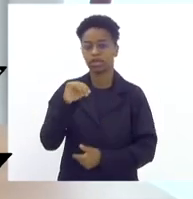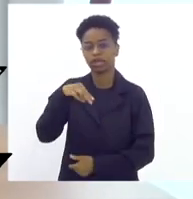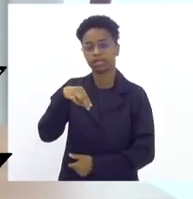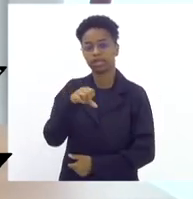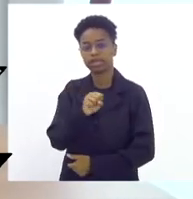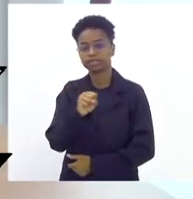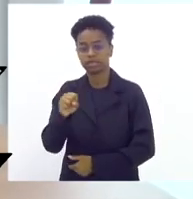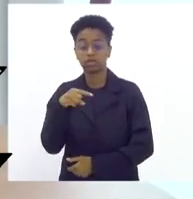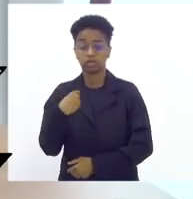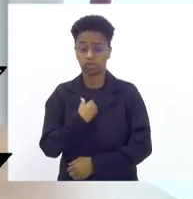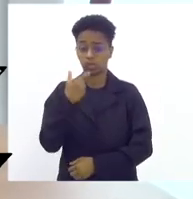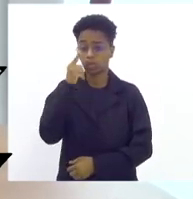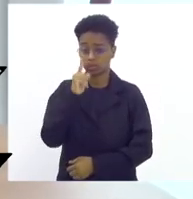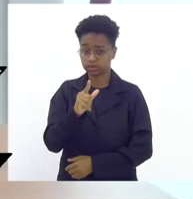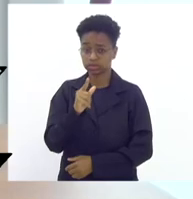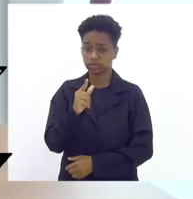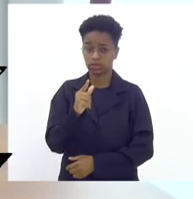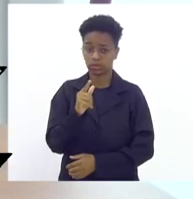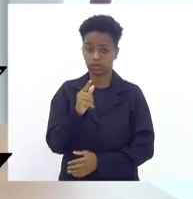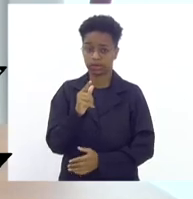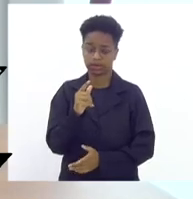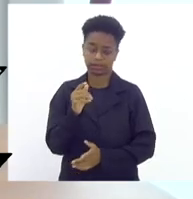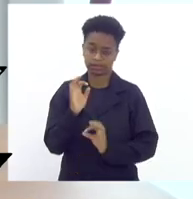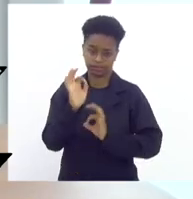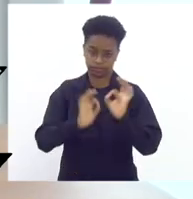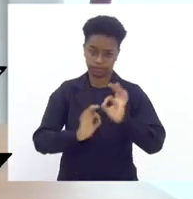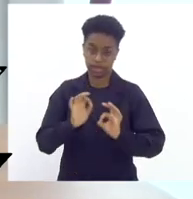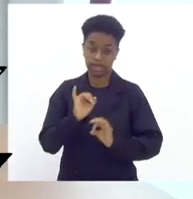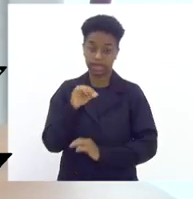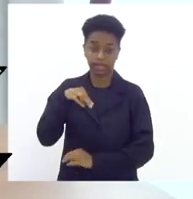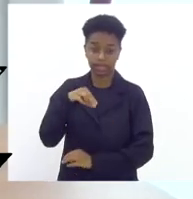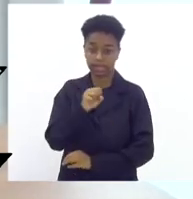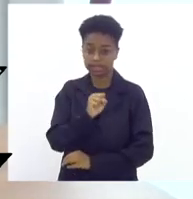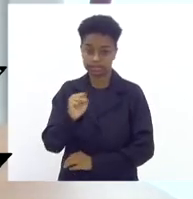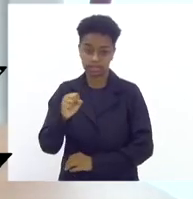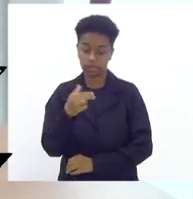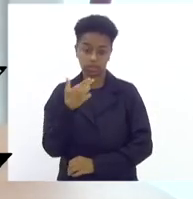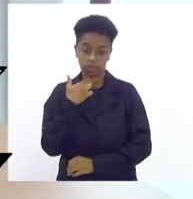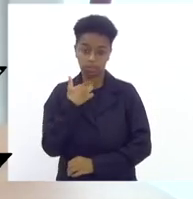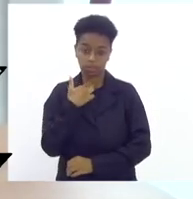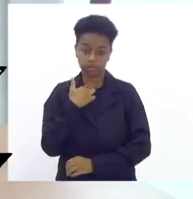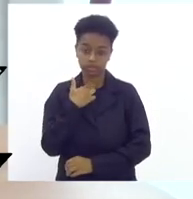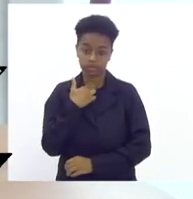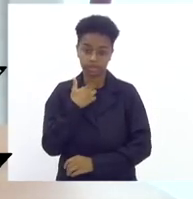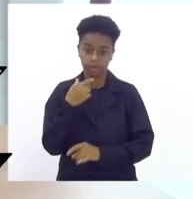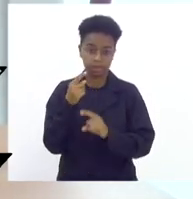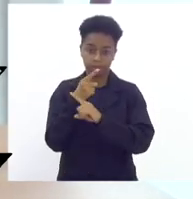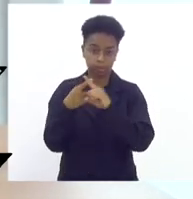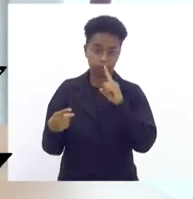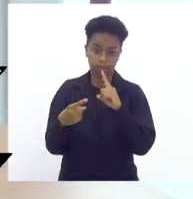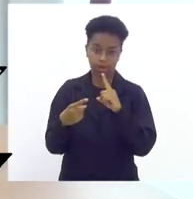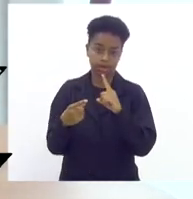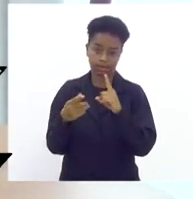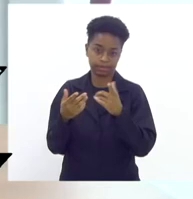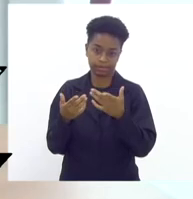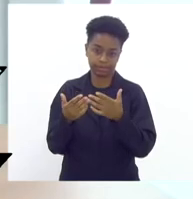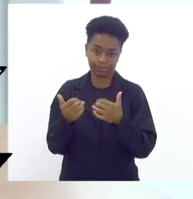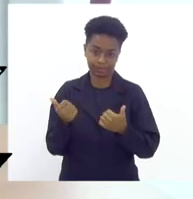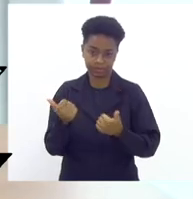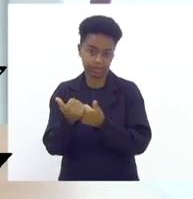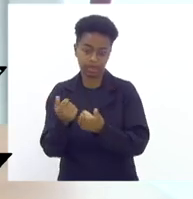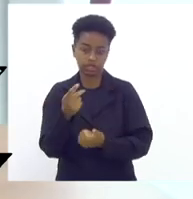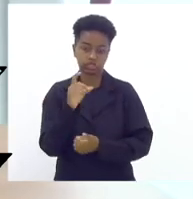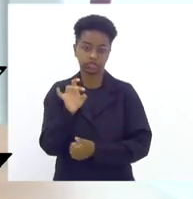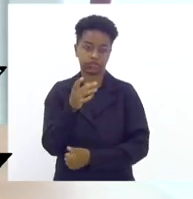conseguiu sacramentar isso o INSS não pode falar indeferir um benefício para somente dizendo o benefício Seguridade